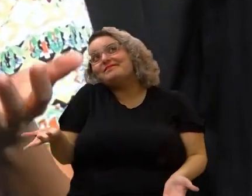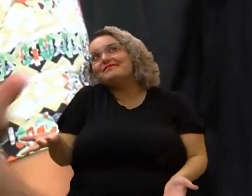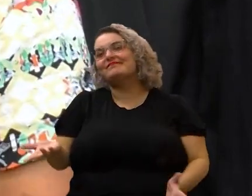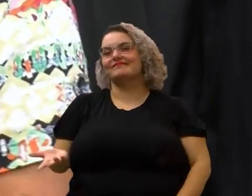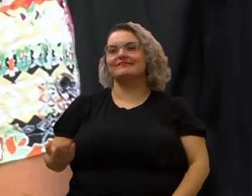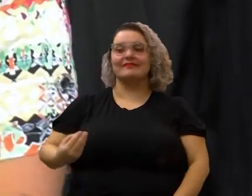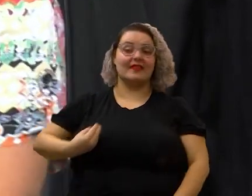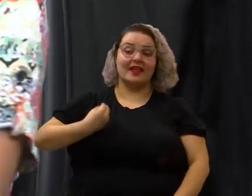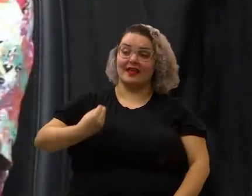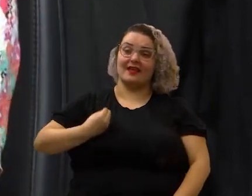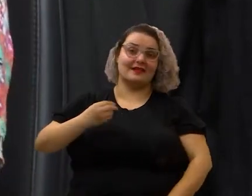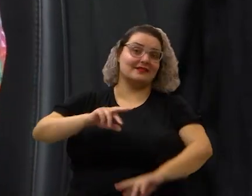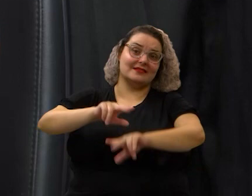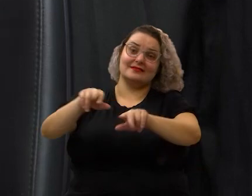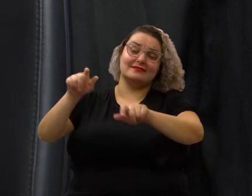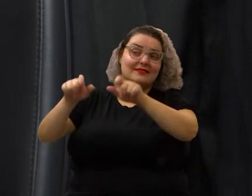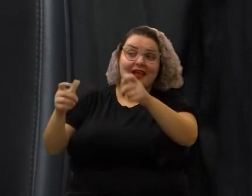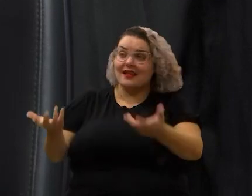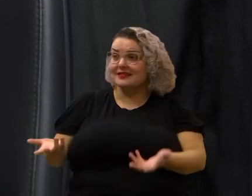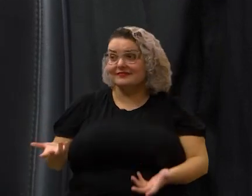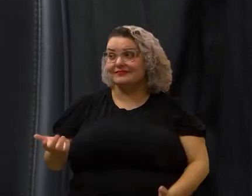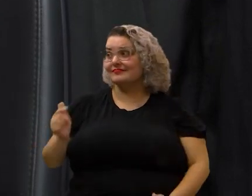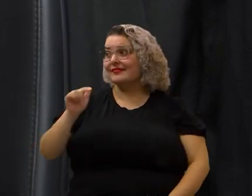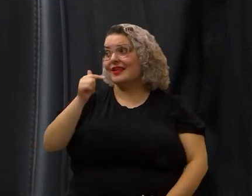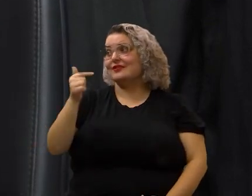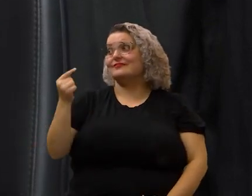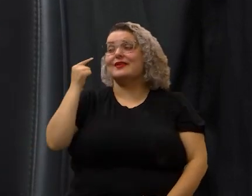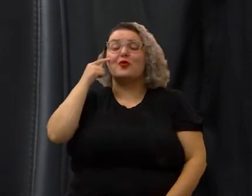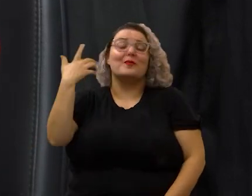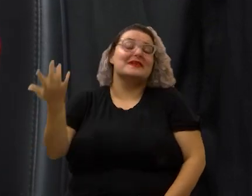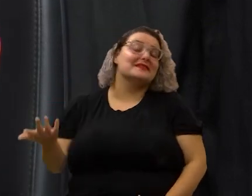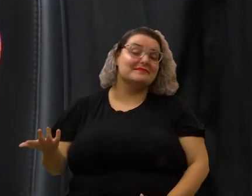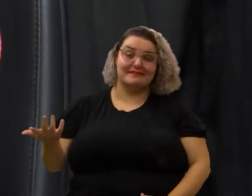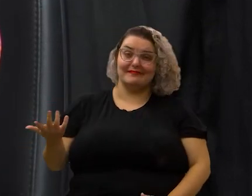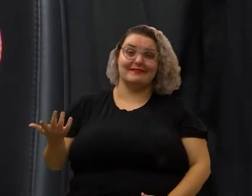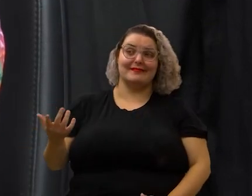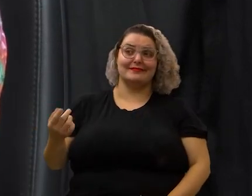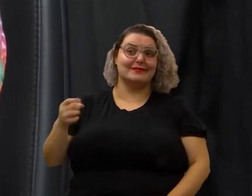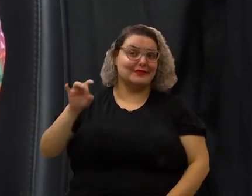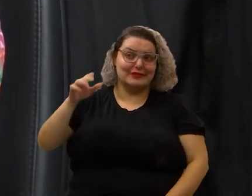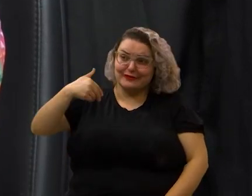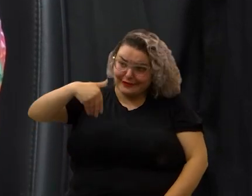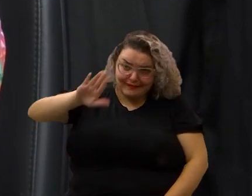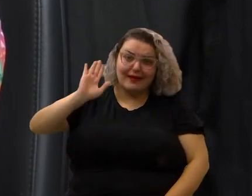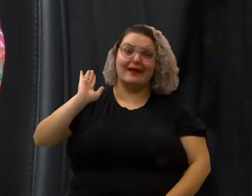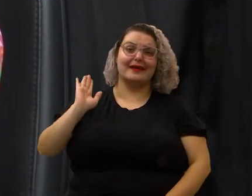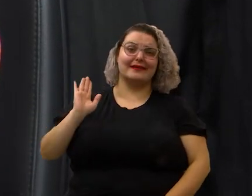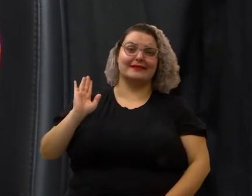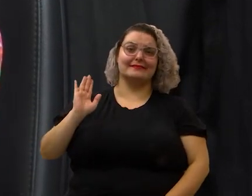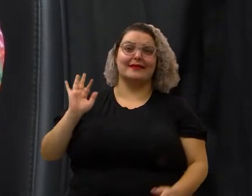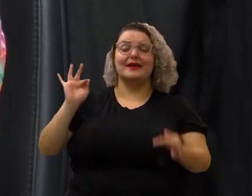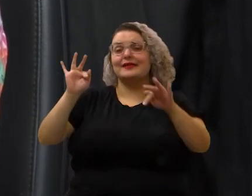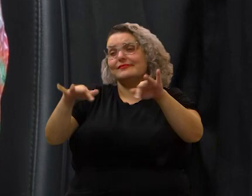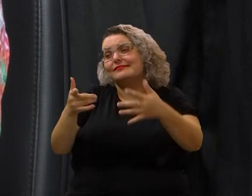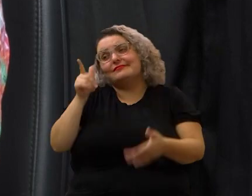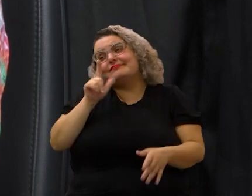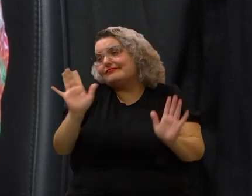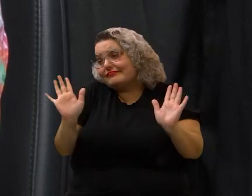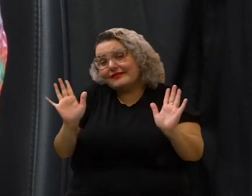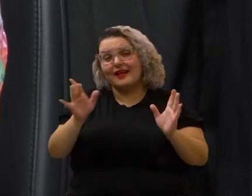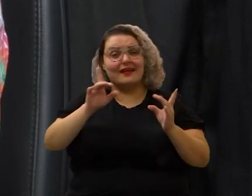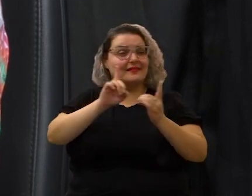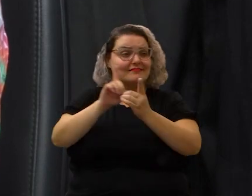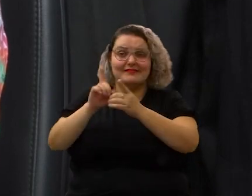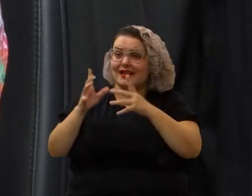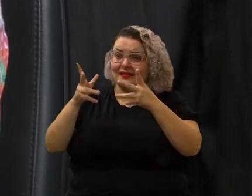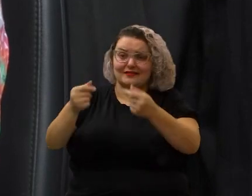É que é a vida de muita gente, né? A gente não pensa muito, né? Só Sim. vai e no fim das contas